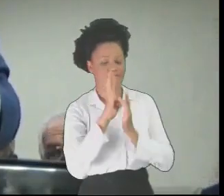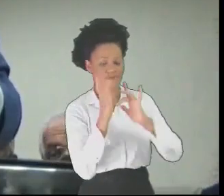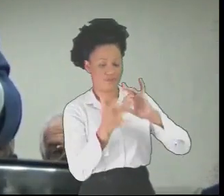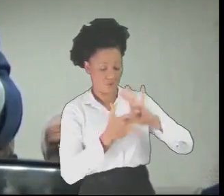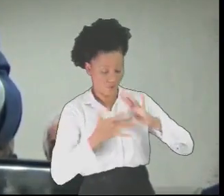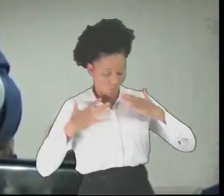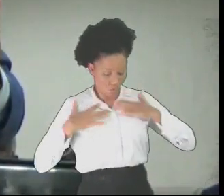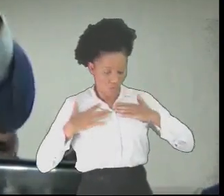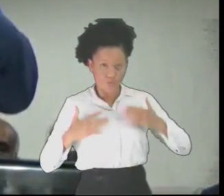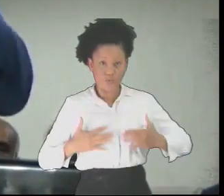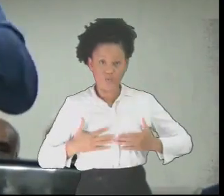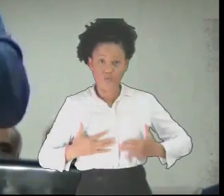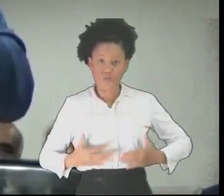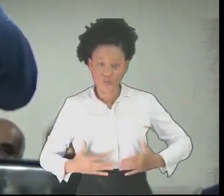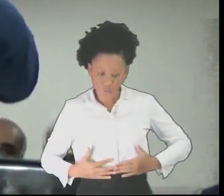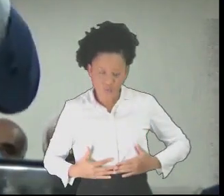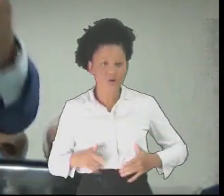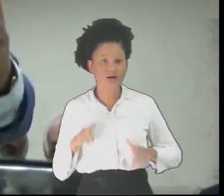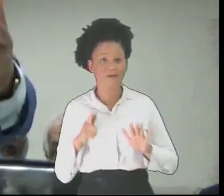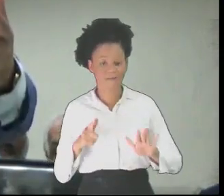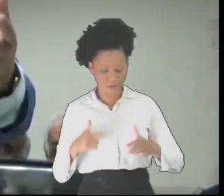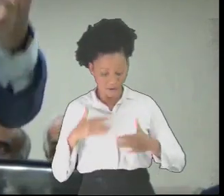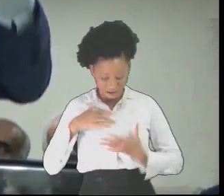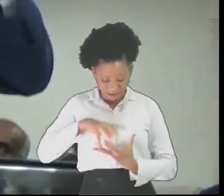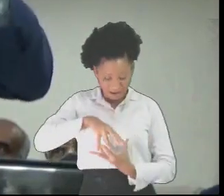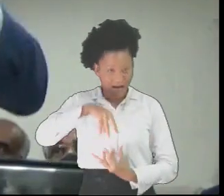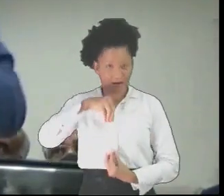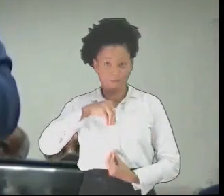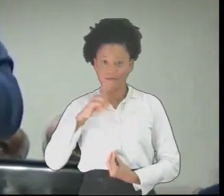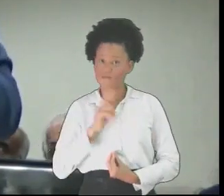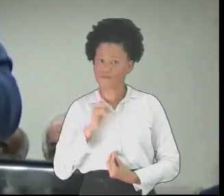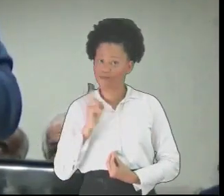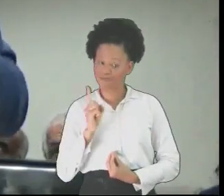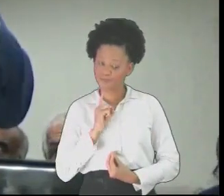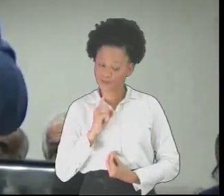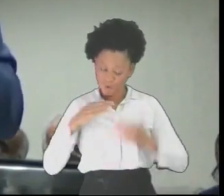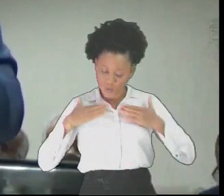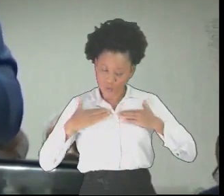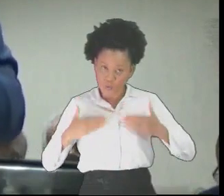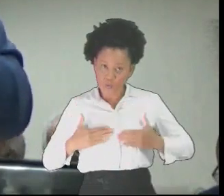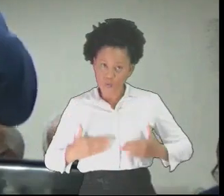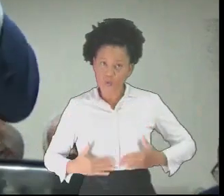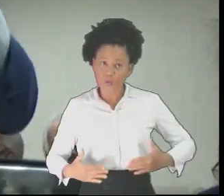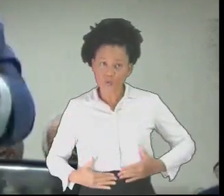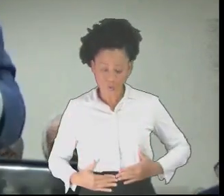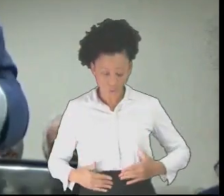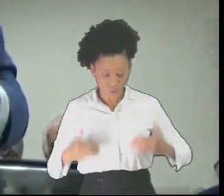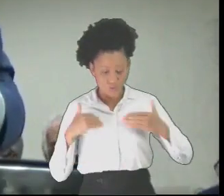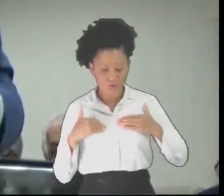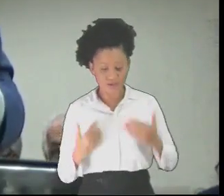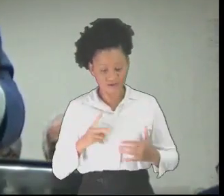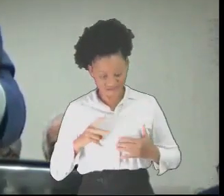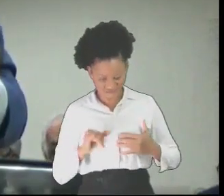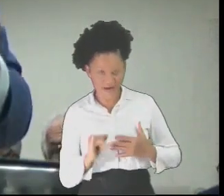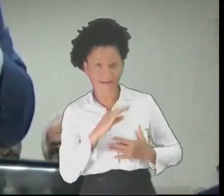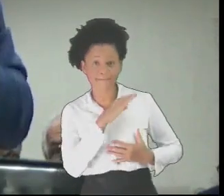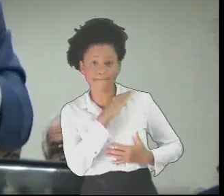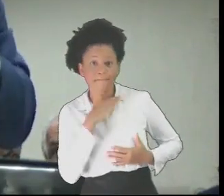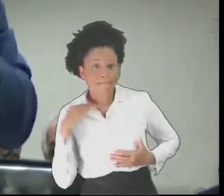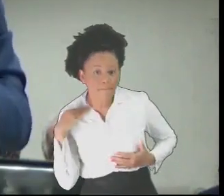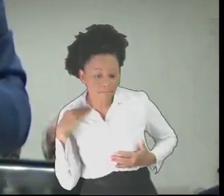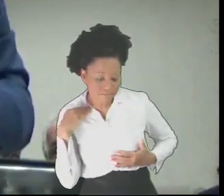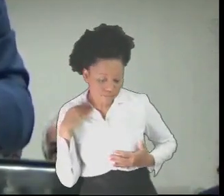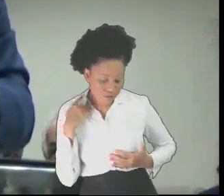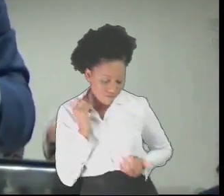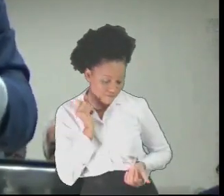corpo, a redenção ali não é da alma, é a redenção do corpo. A Bíblia diz que o que é mortal vai se revestir